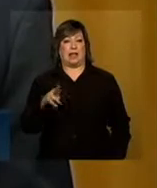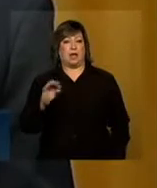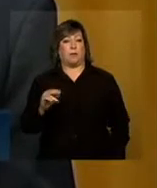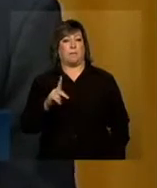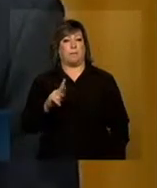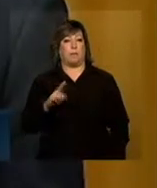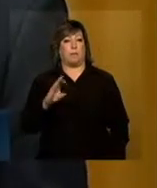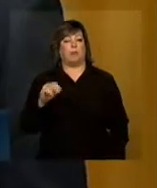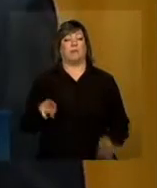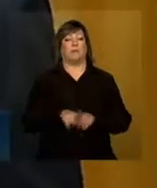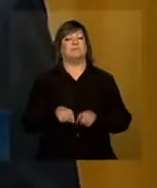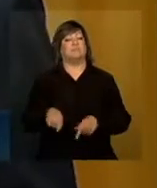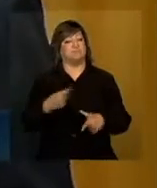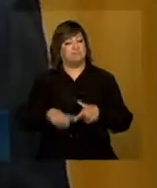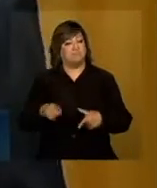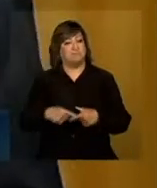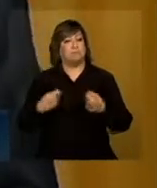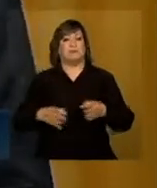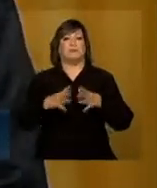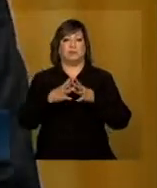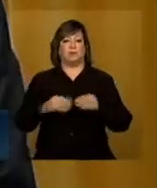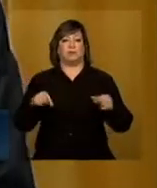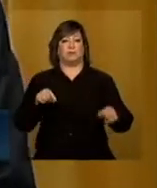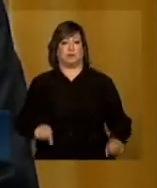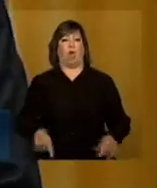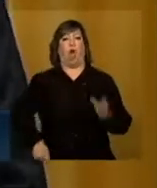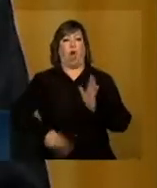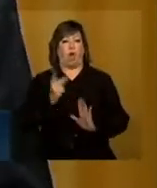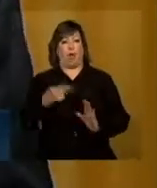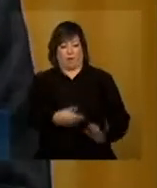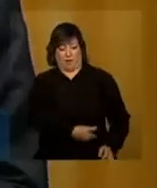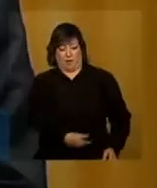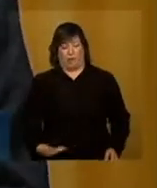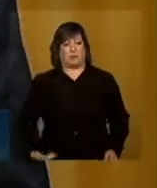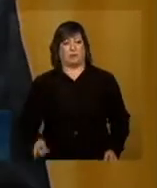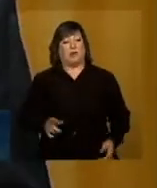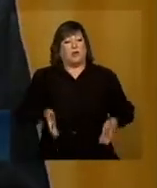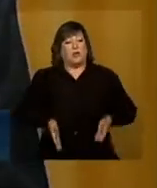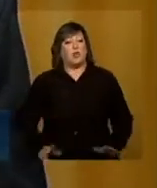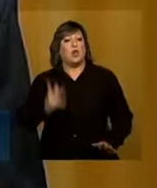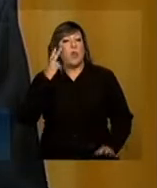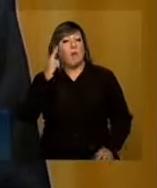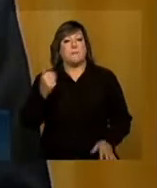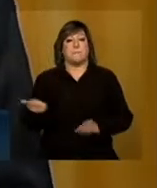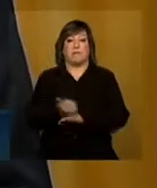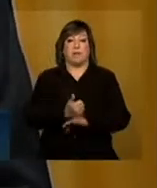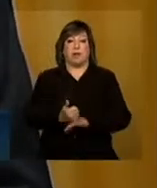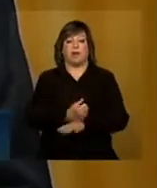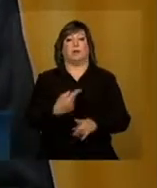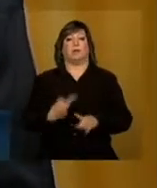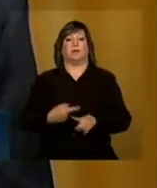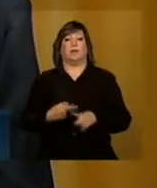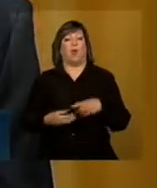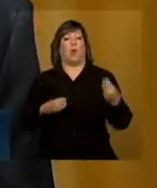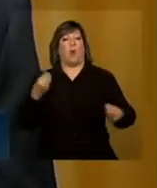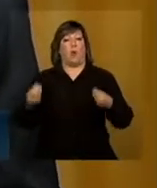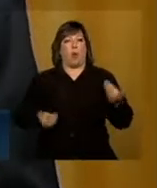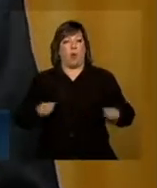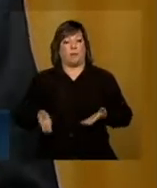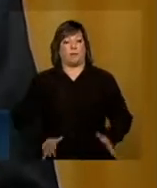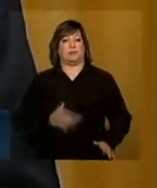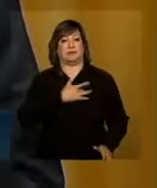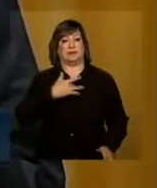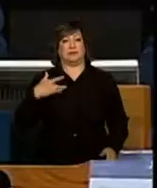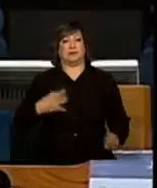precisa ser enfrentado e que vai impactar diretamente, evidentemente, com a melhoria dos processos de trabalho de parto, nascimento